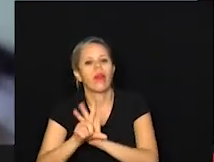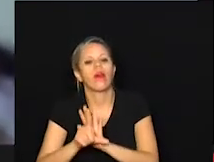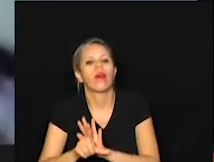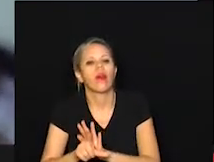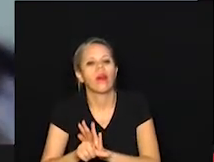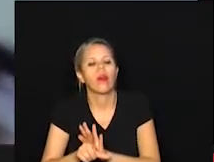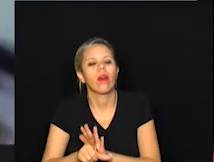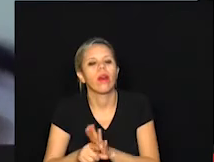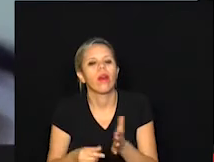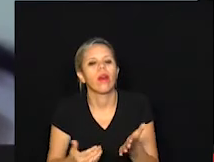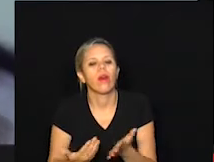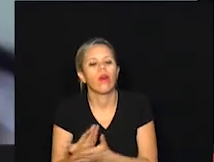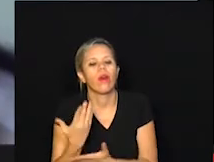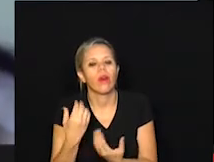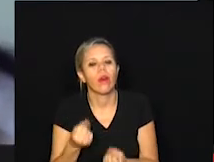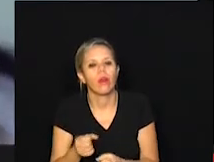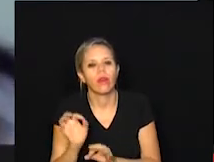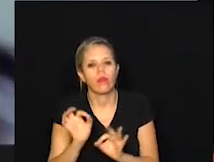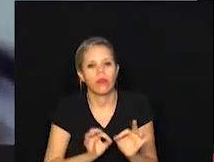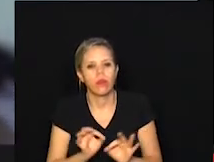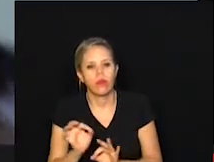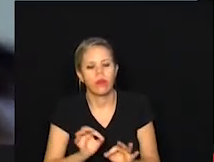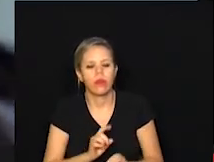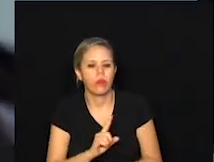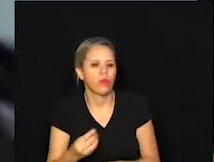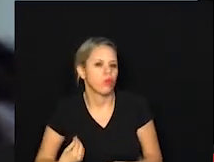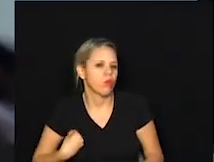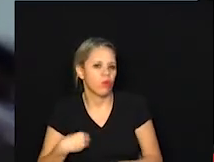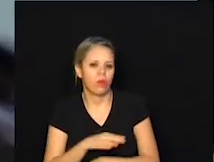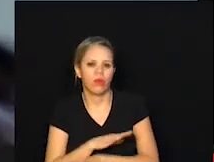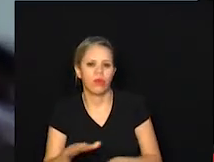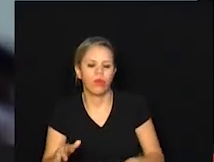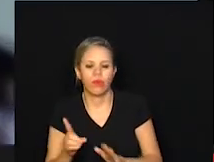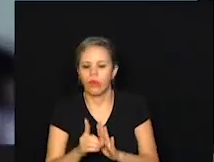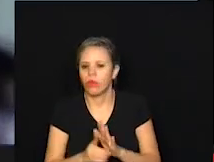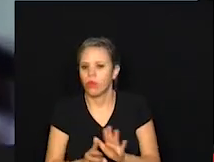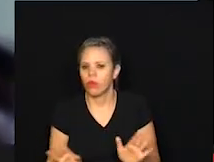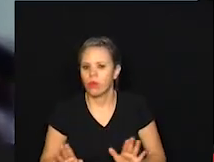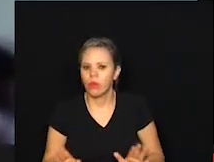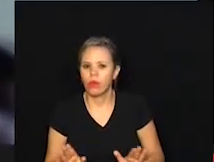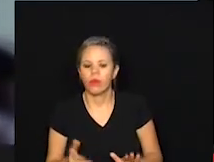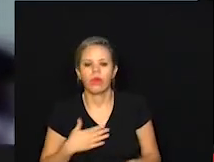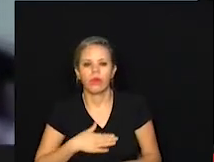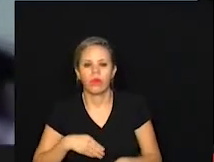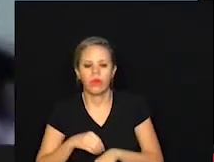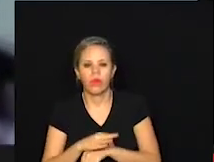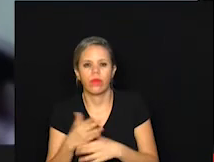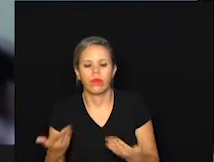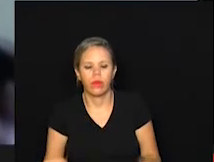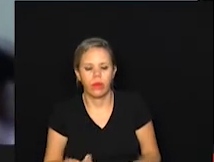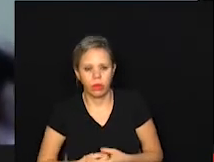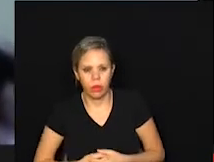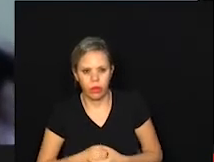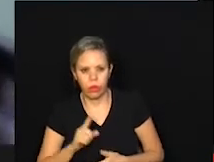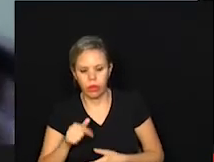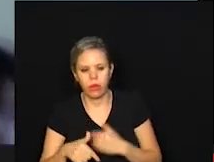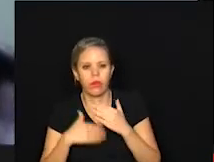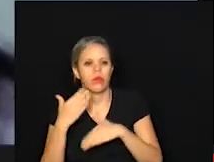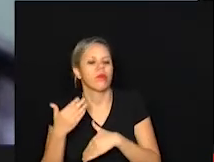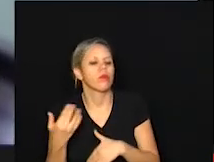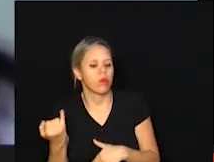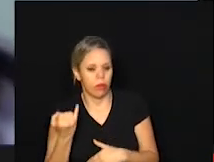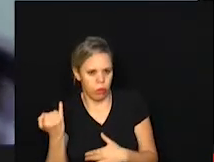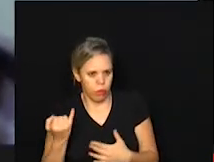irá vigorar, que irá regulamentar, e não estaremos mais à mercê de um decreto. Gostaria de trazer isso, que essa construção é